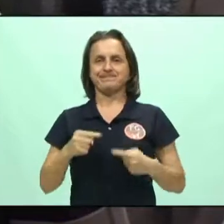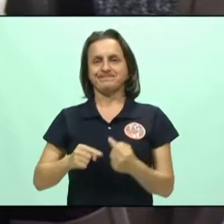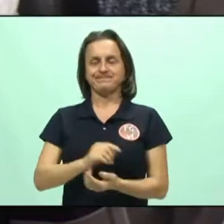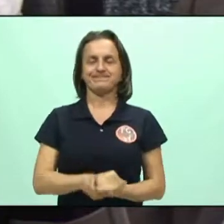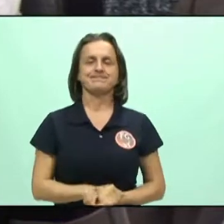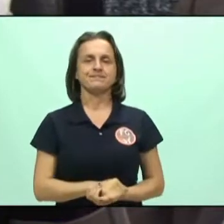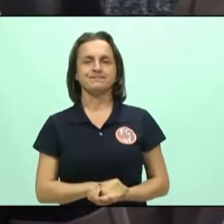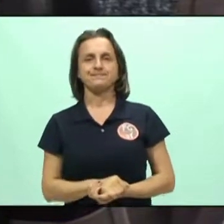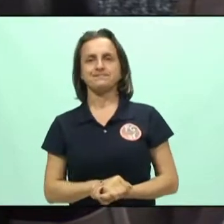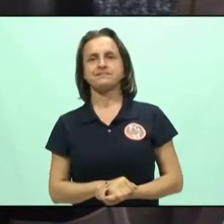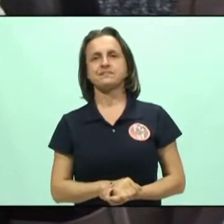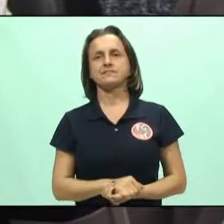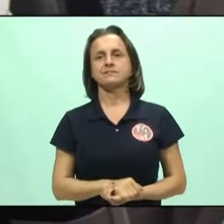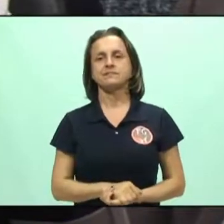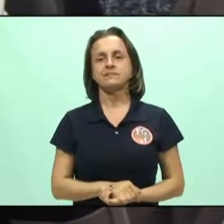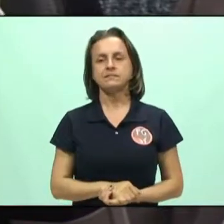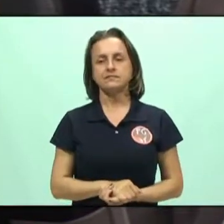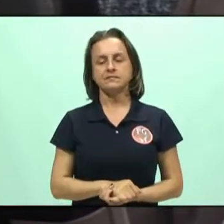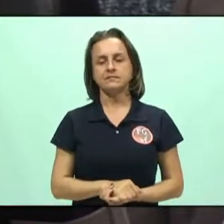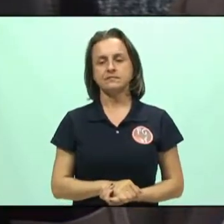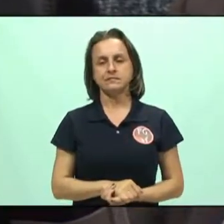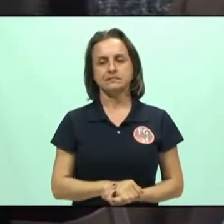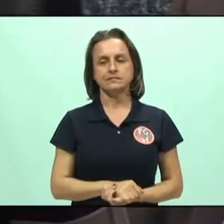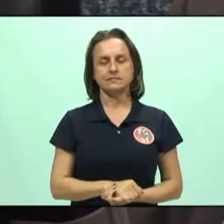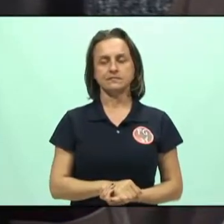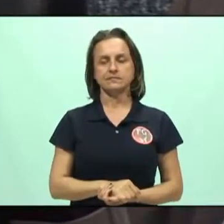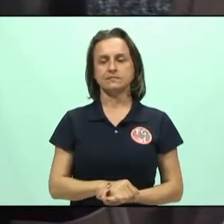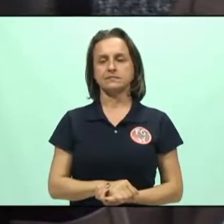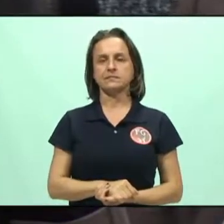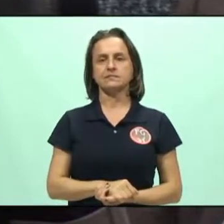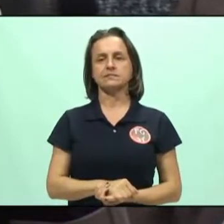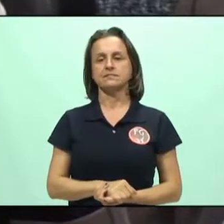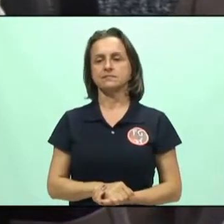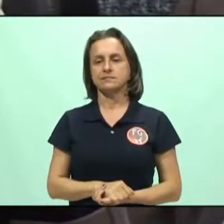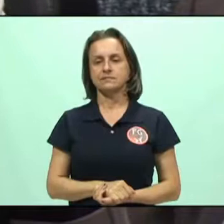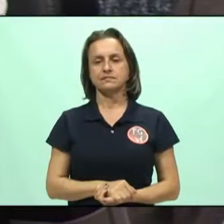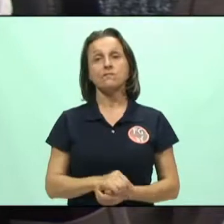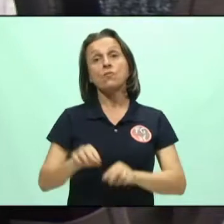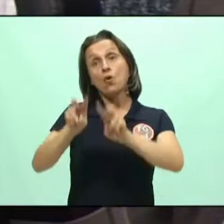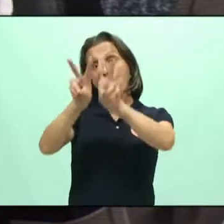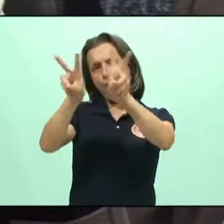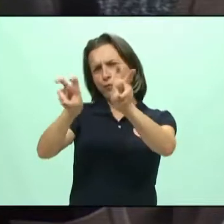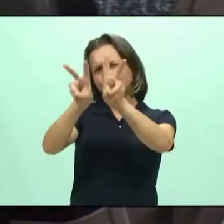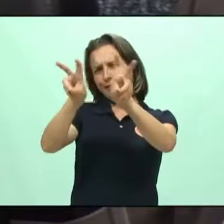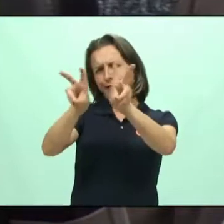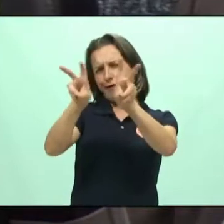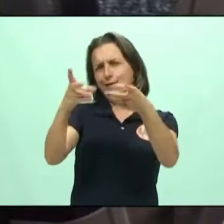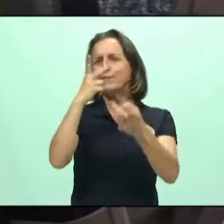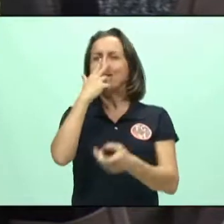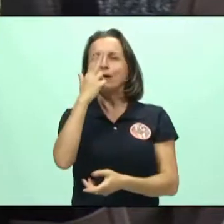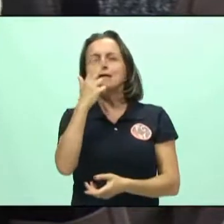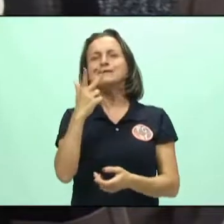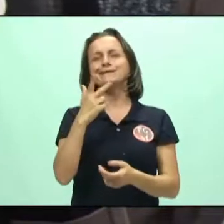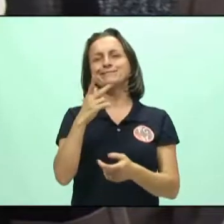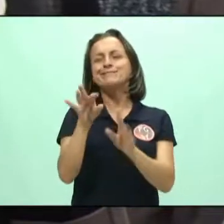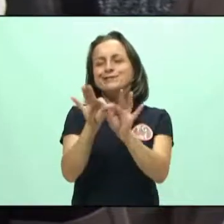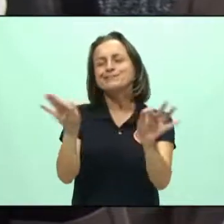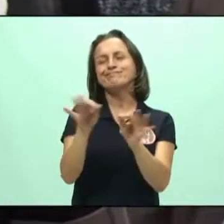tema digamos consensual pelo contrário é o oposto